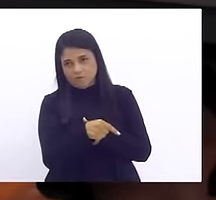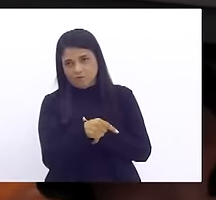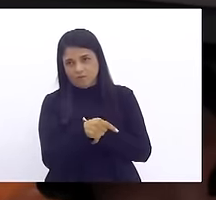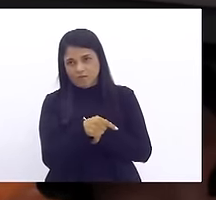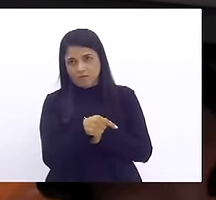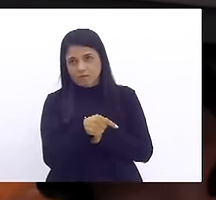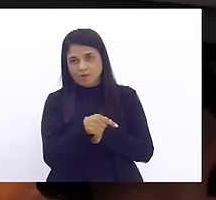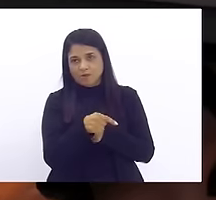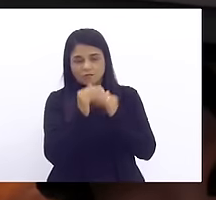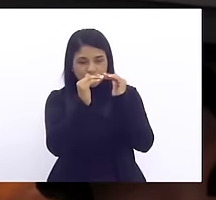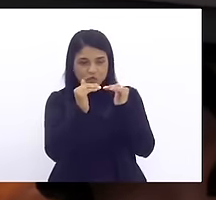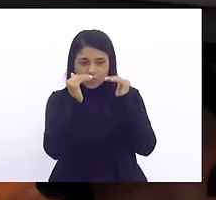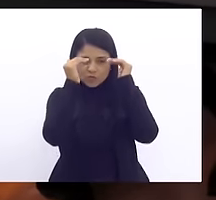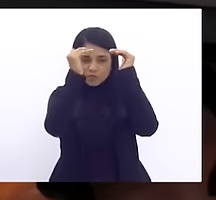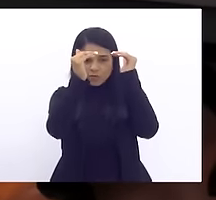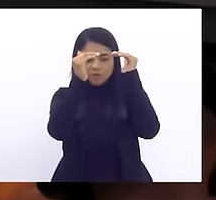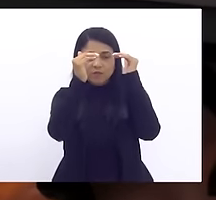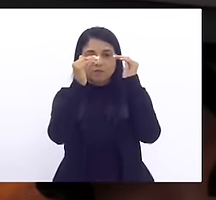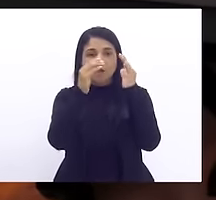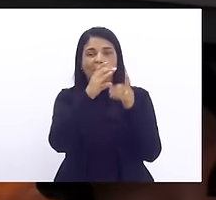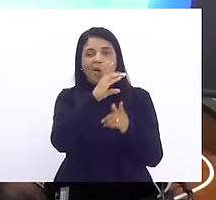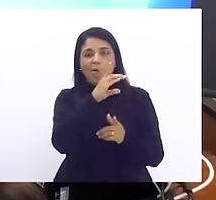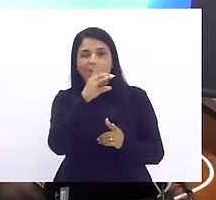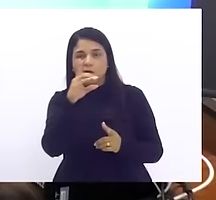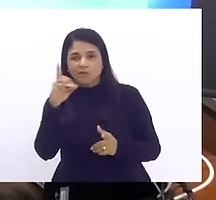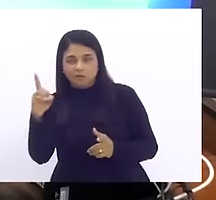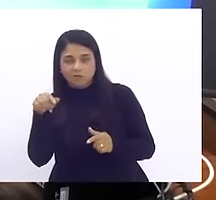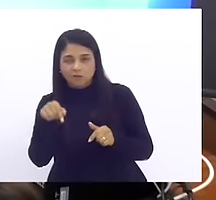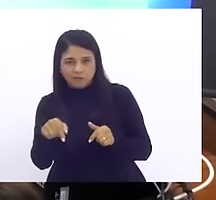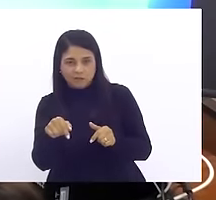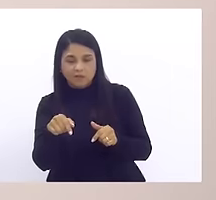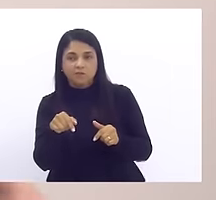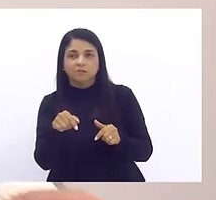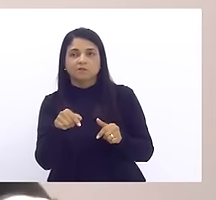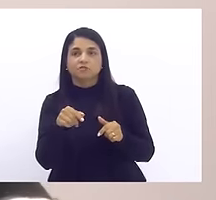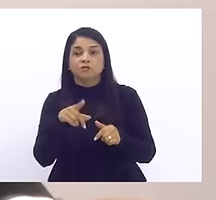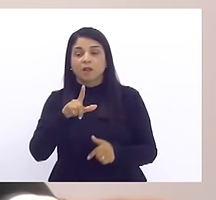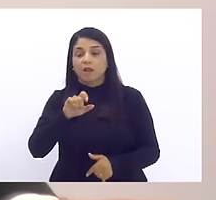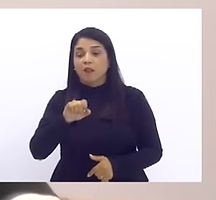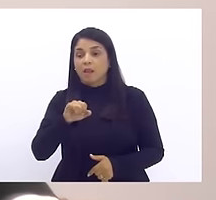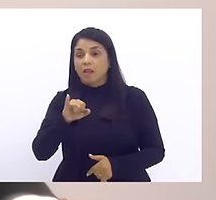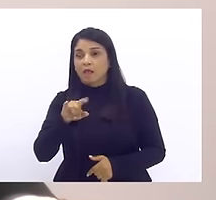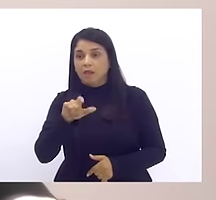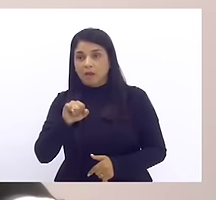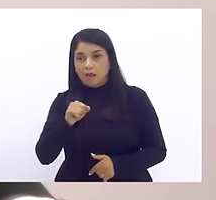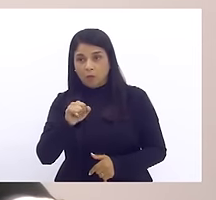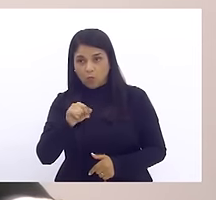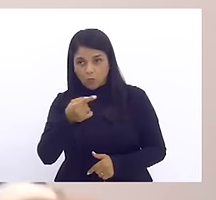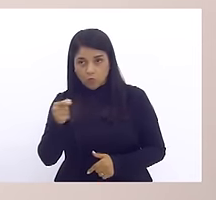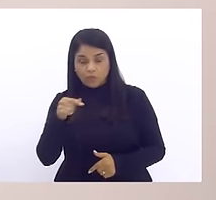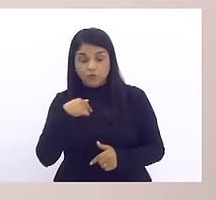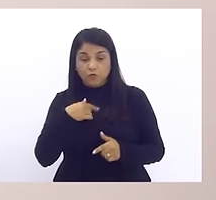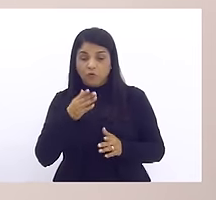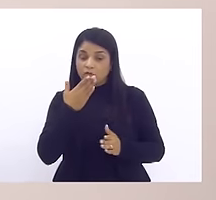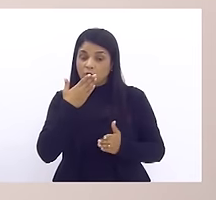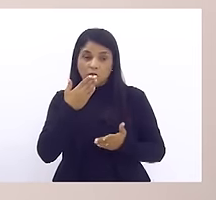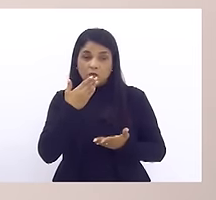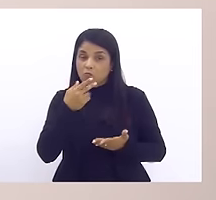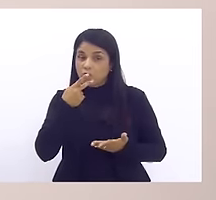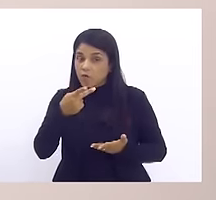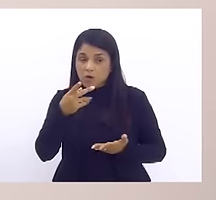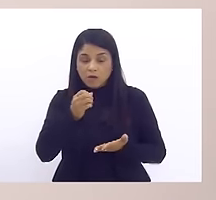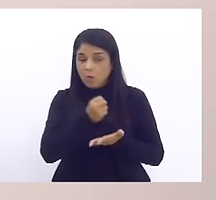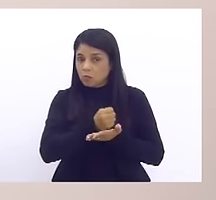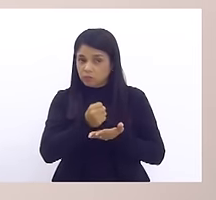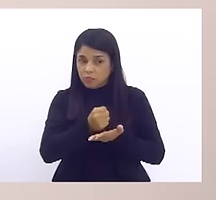coordenadoria de gestão de leilão E mais uma vez mas eu tô falando do contrato eu tô falando da atitude atitude o que